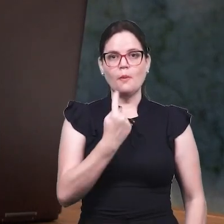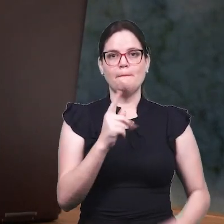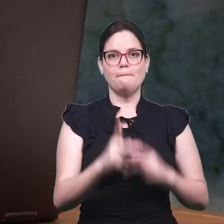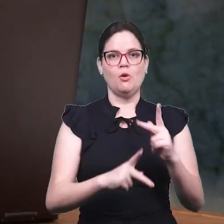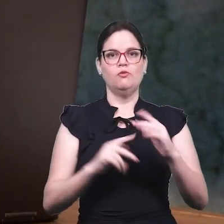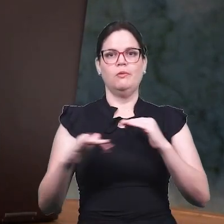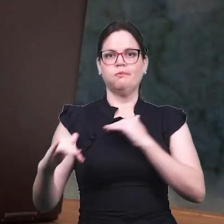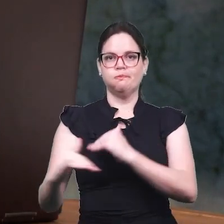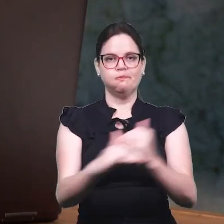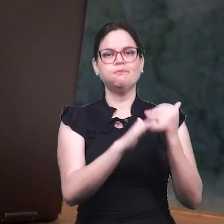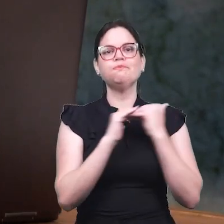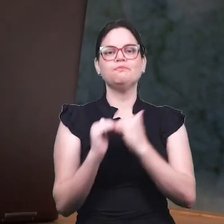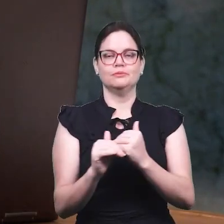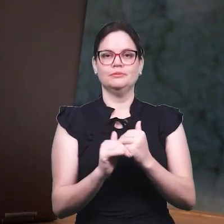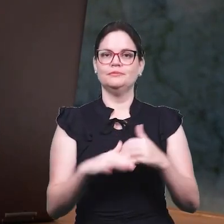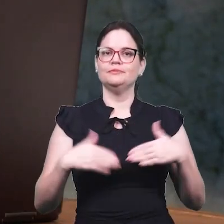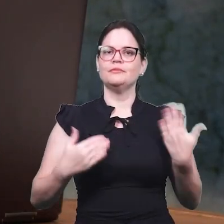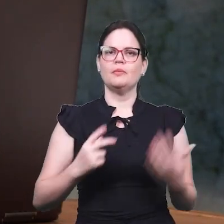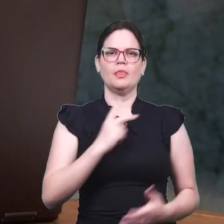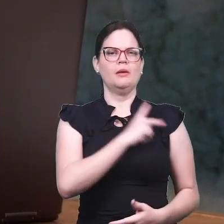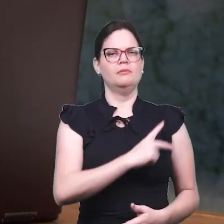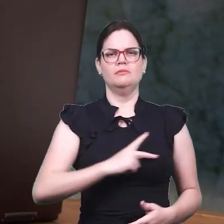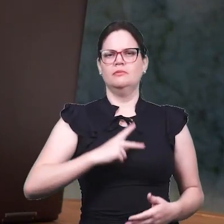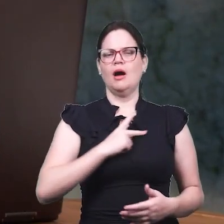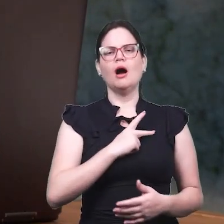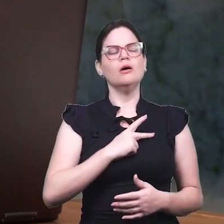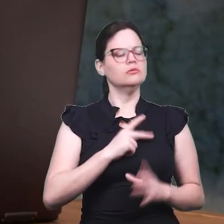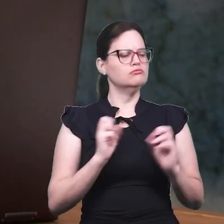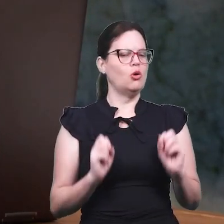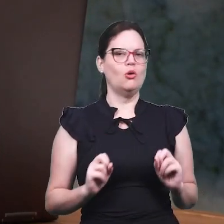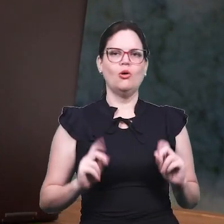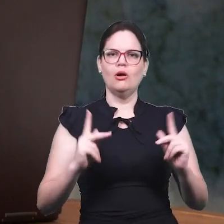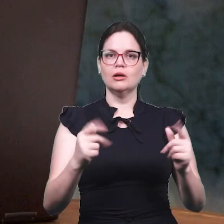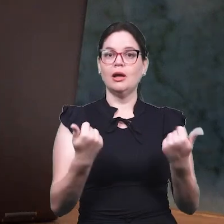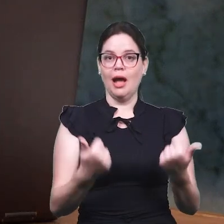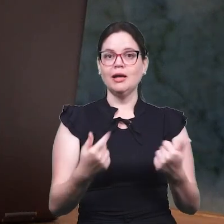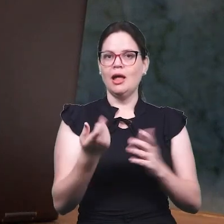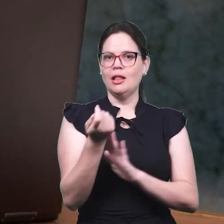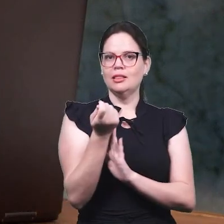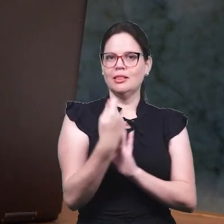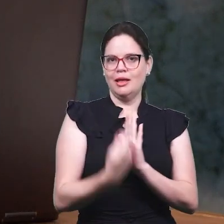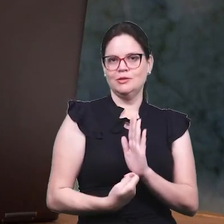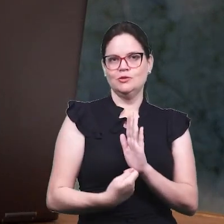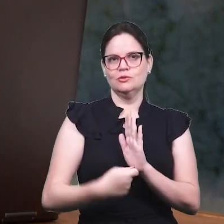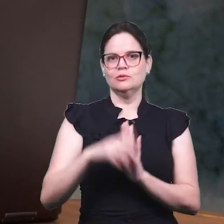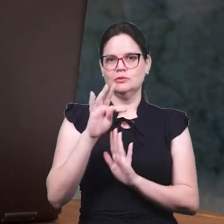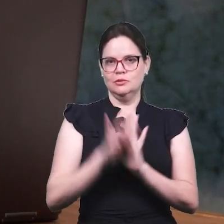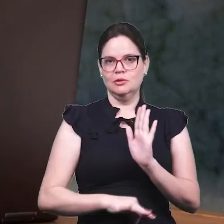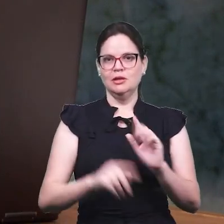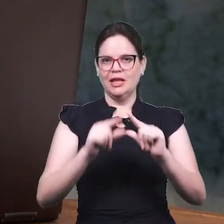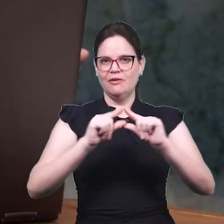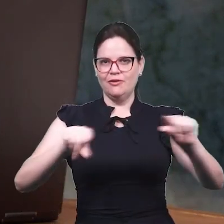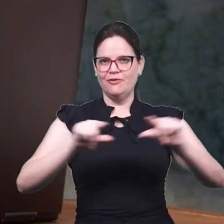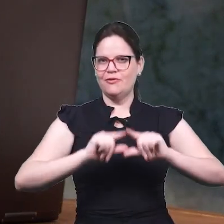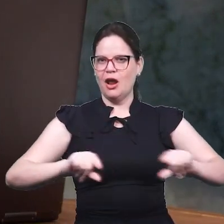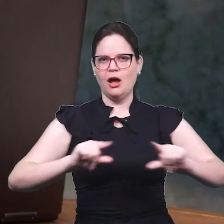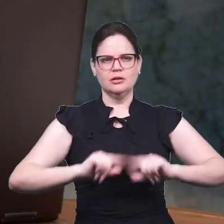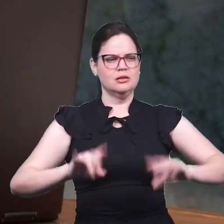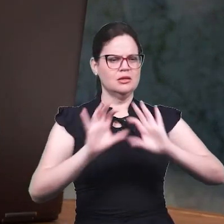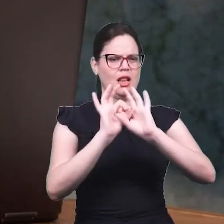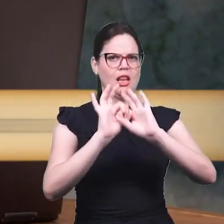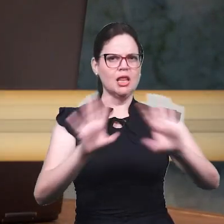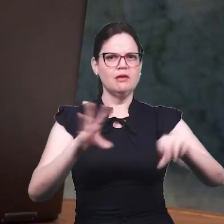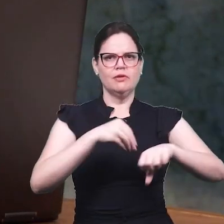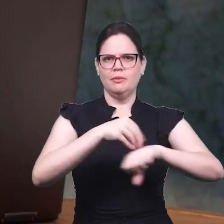Então Paulo, ele se sentiu muito à vontade para usar algumas expressões que ele usou. Aqui está